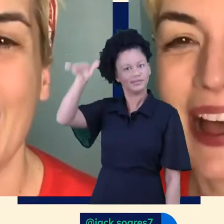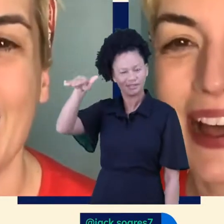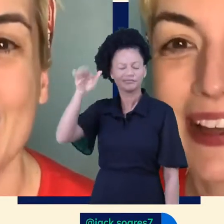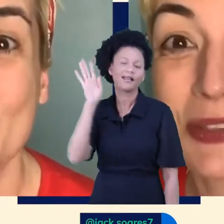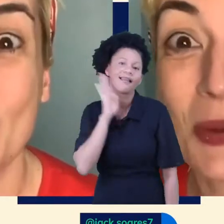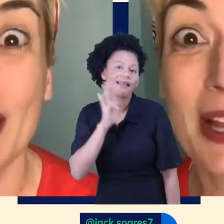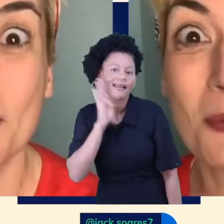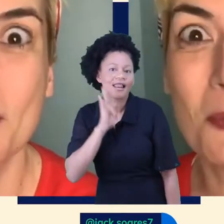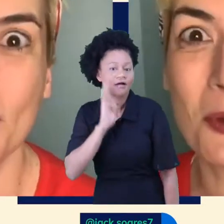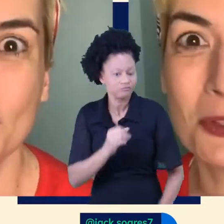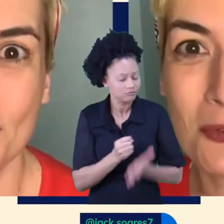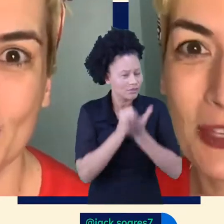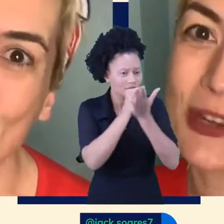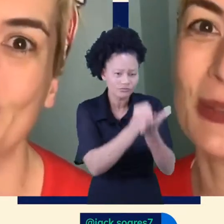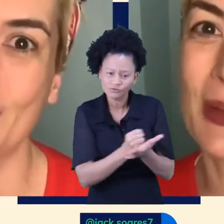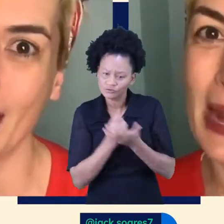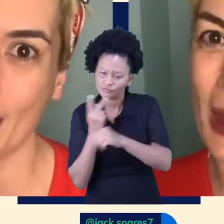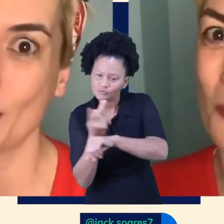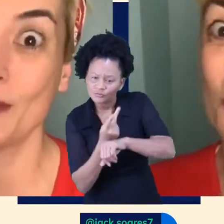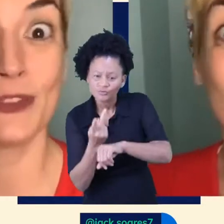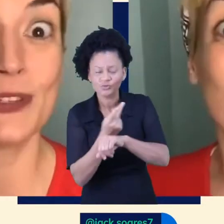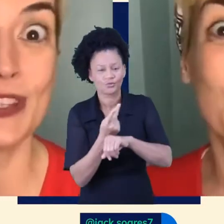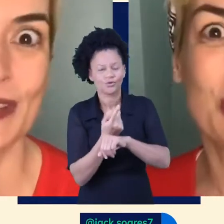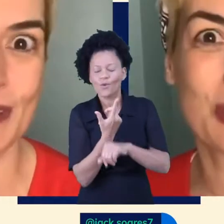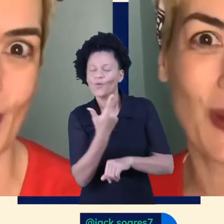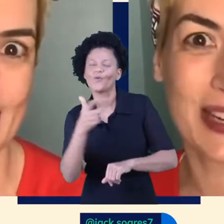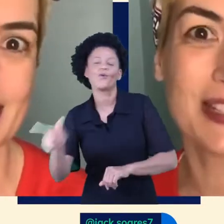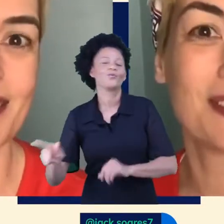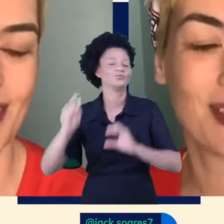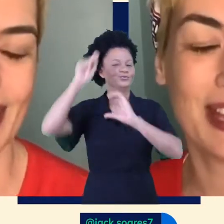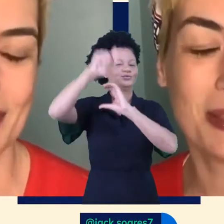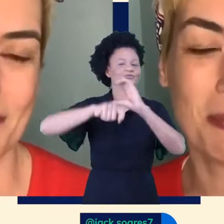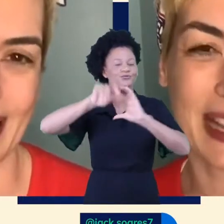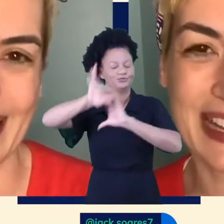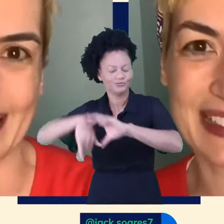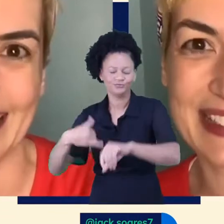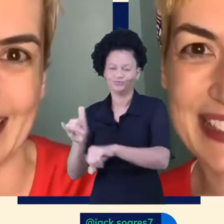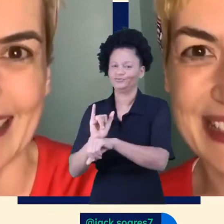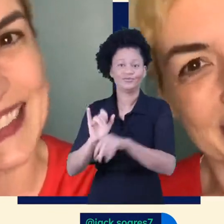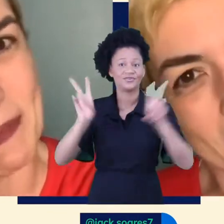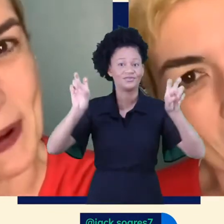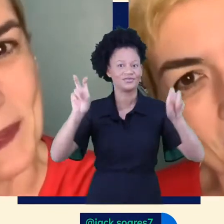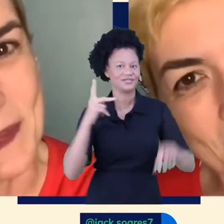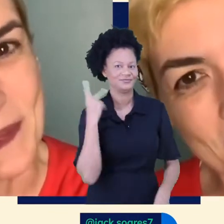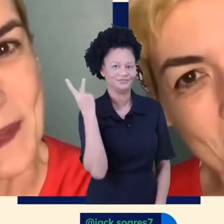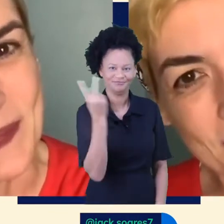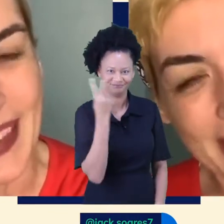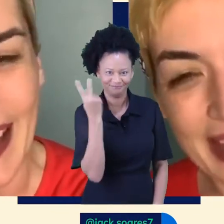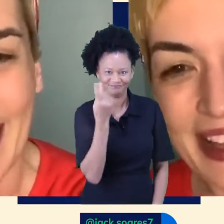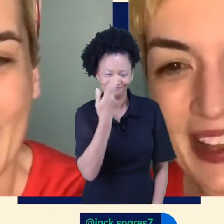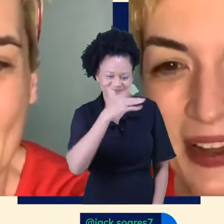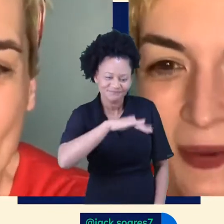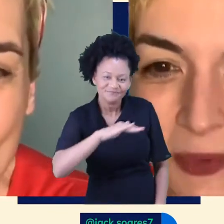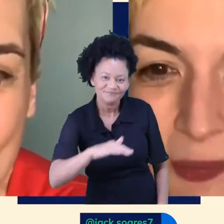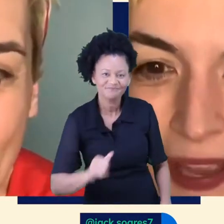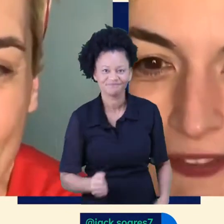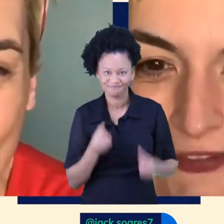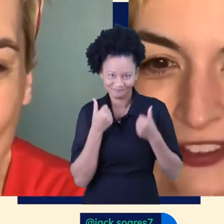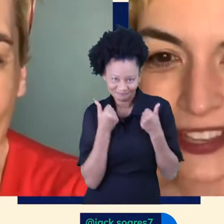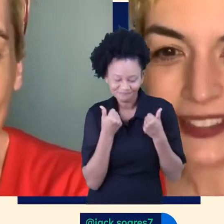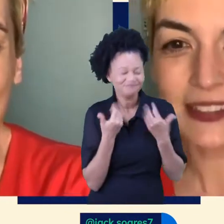ajudar a escolher um outro vídeo aqui do canal, um vídeo de histórias feito para crianças, tá bom?